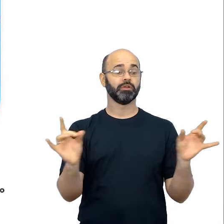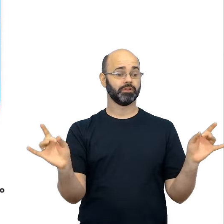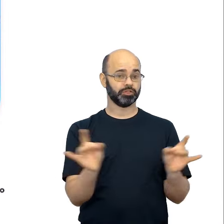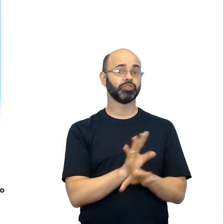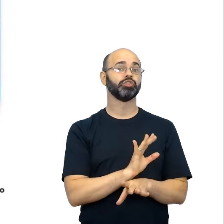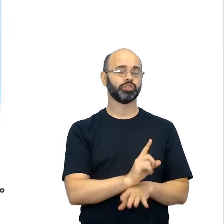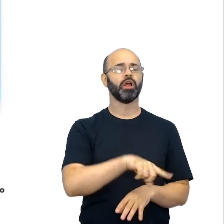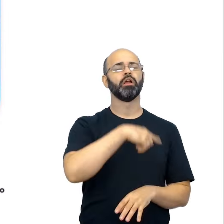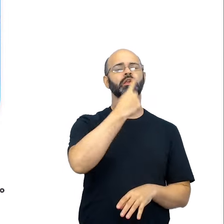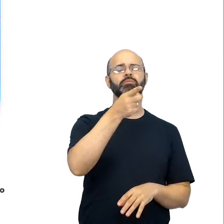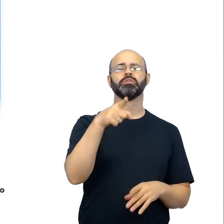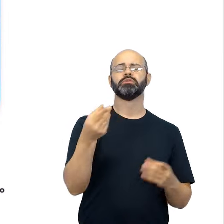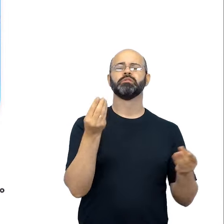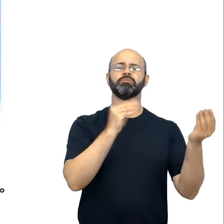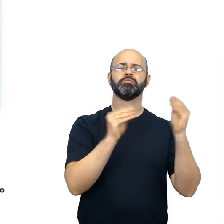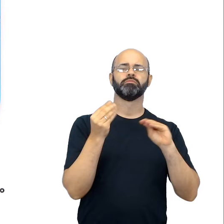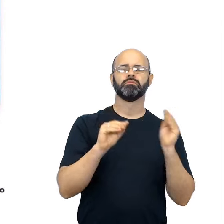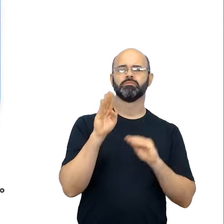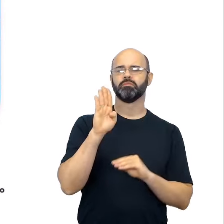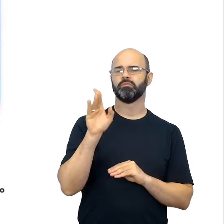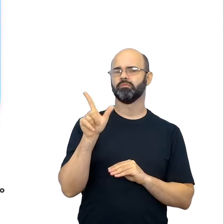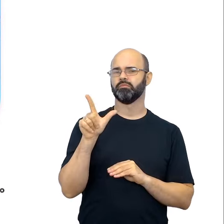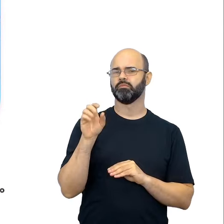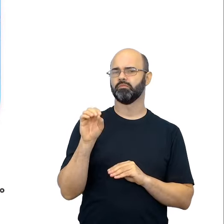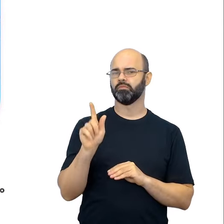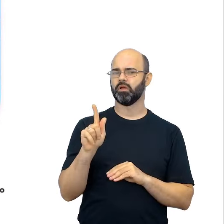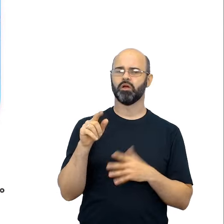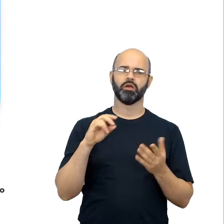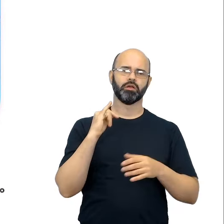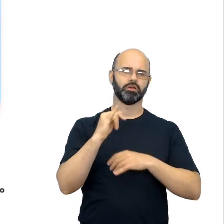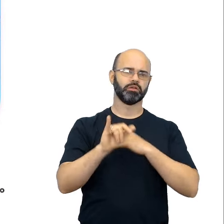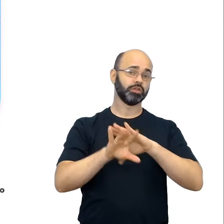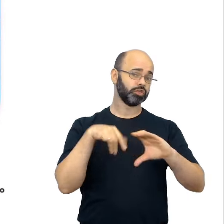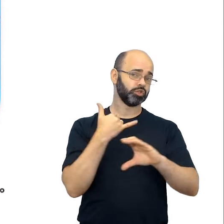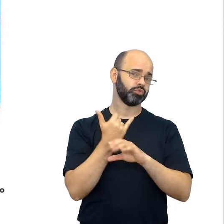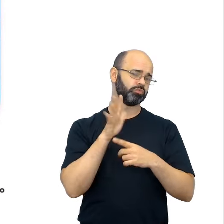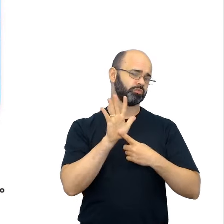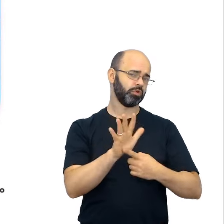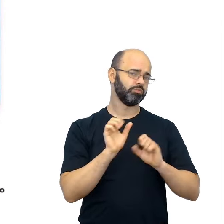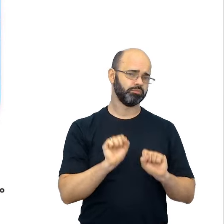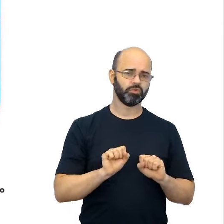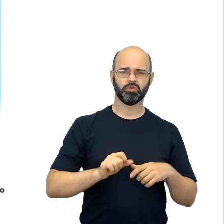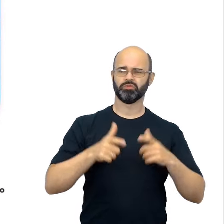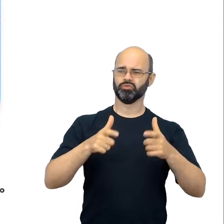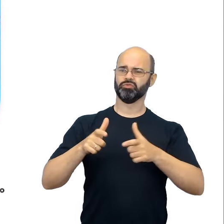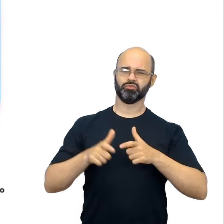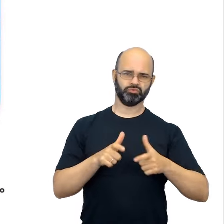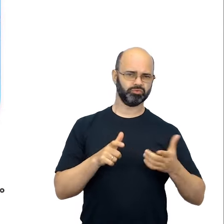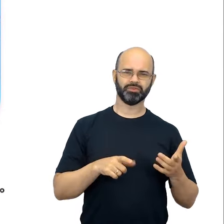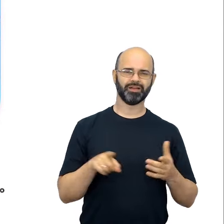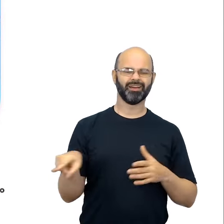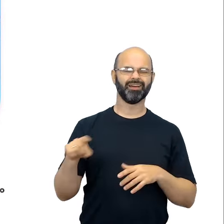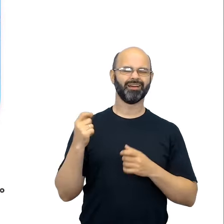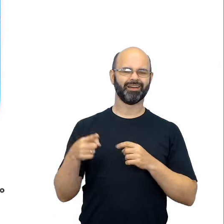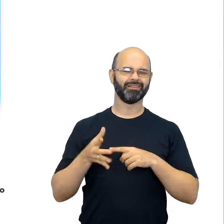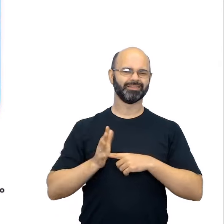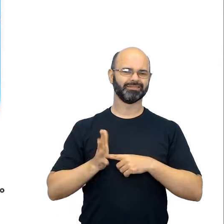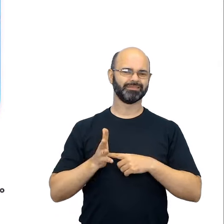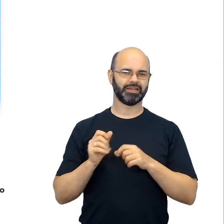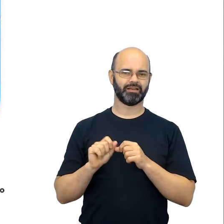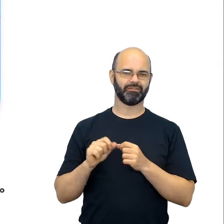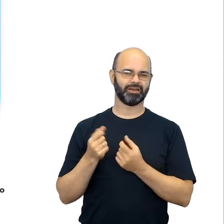fazer blogs, colocar aí no YouTube, eles podem fazer alguma, eu sempre brinco, alguma engenhoca, né, se eles